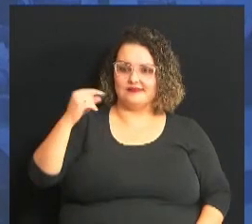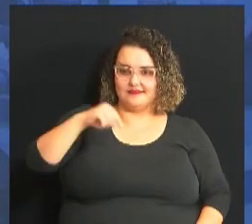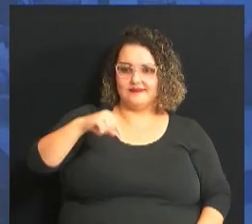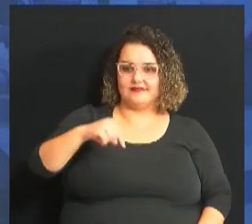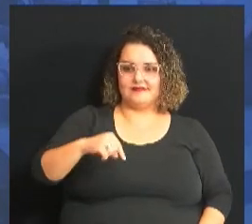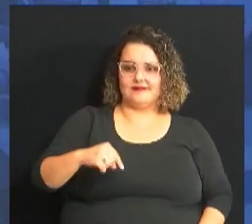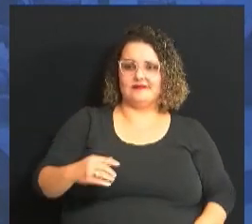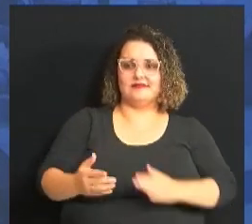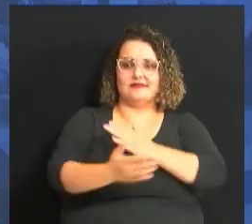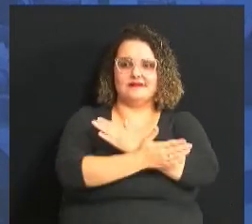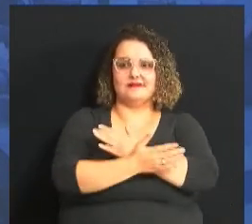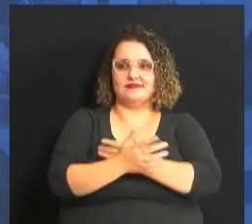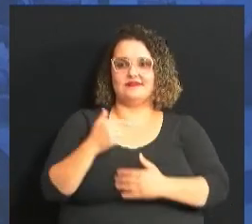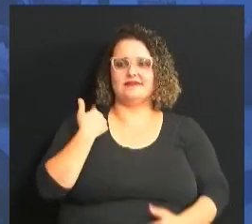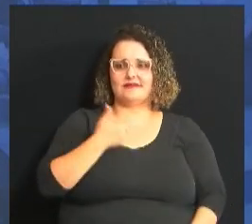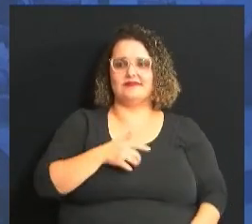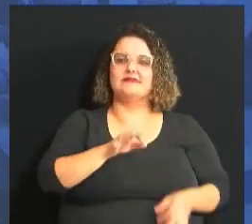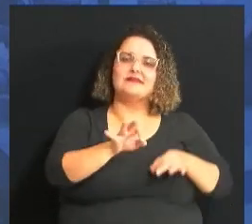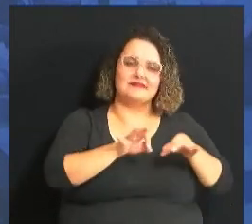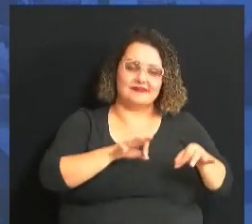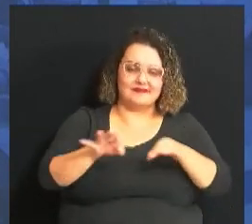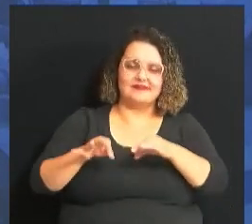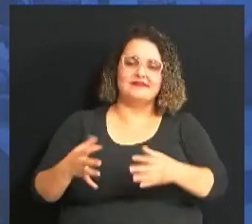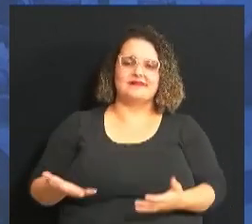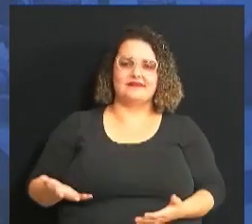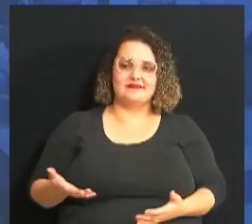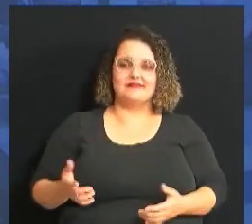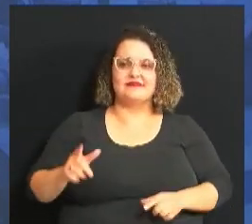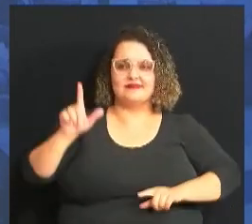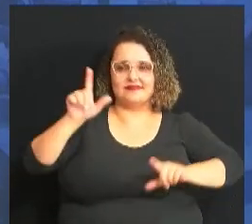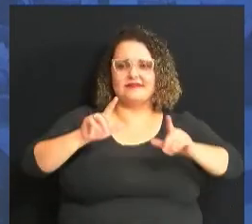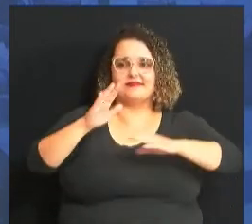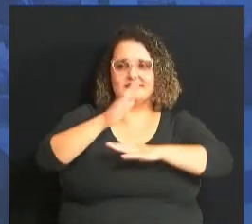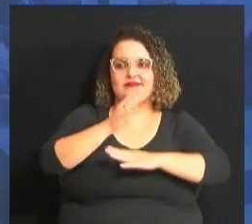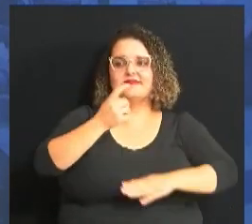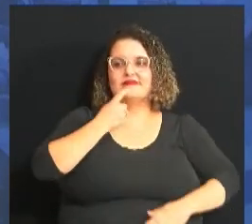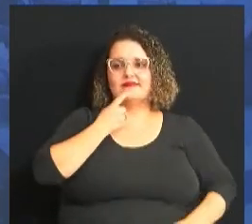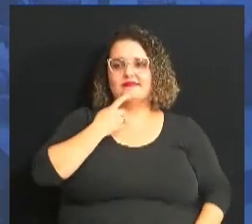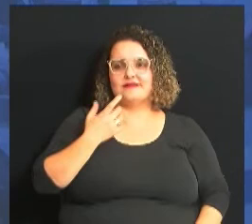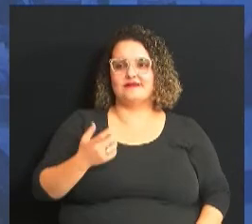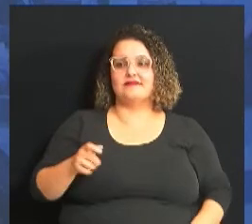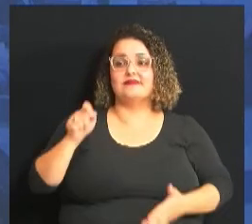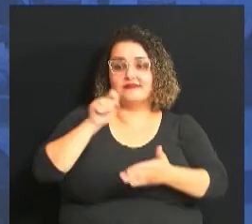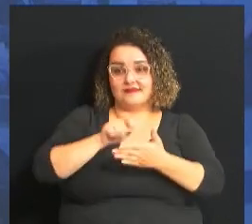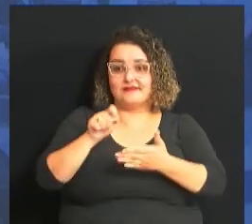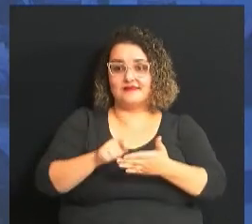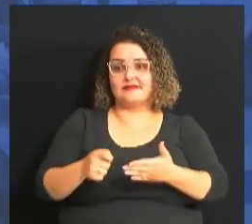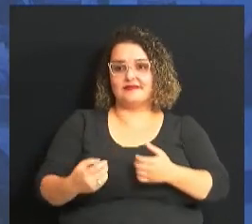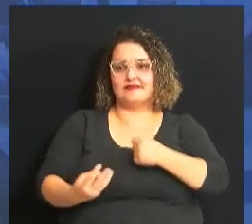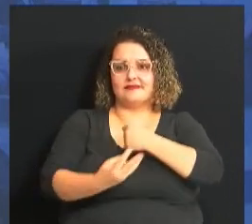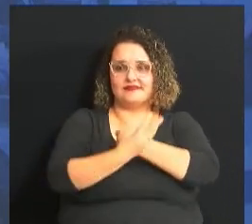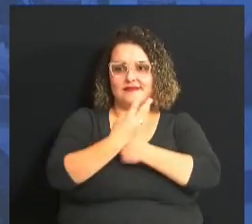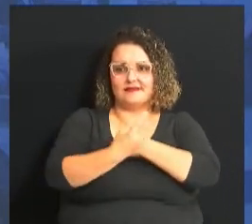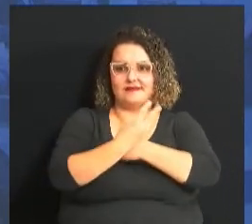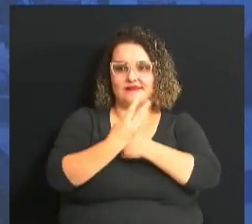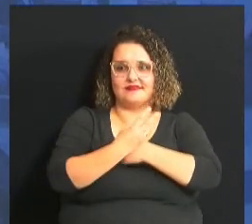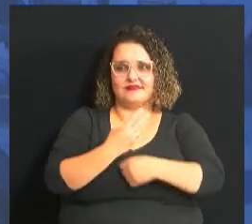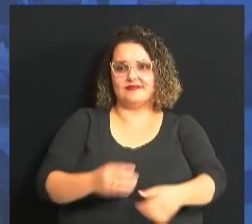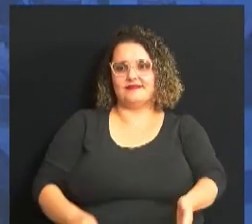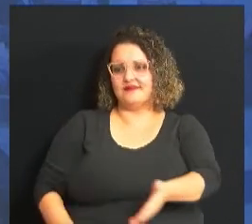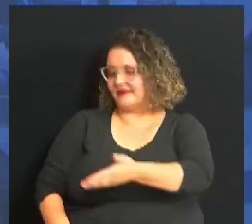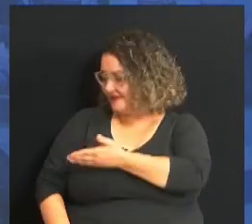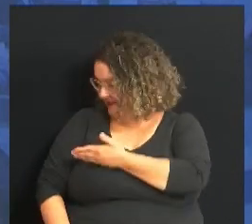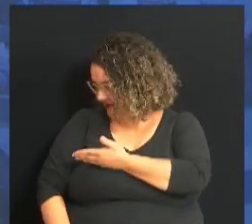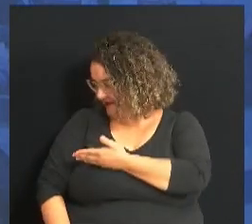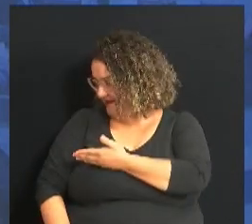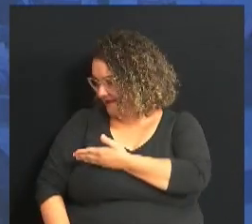ajudar a gente a fazer toda a programação da TV Câmara Campinas. Então anota aí o nosso WhatsApp, é esse número que está aparecendo